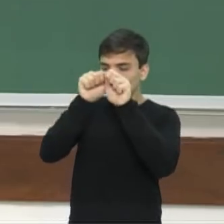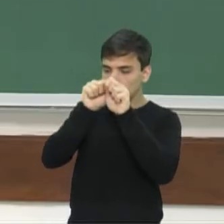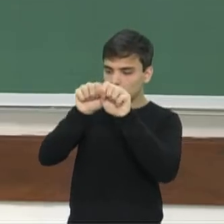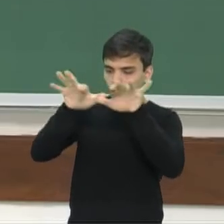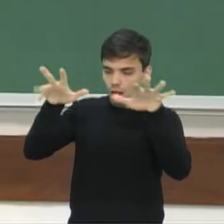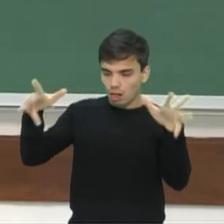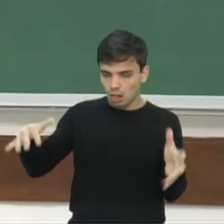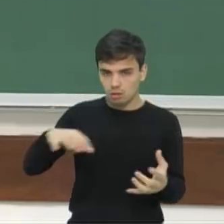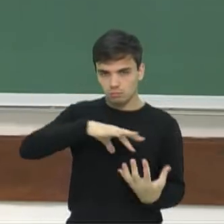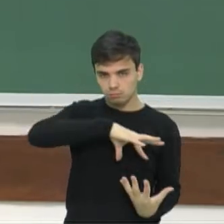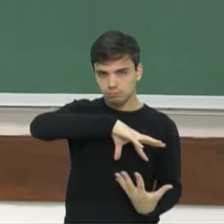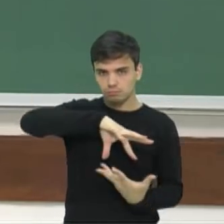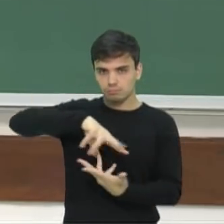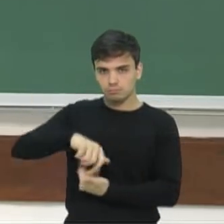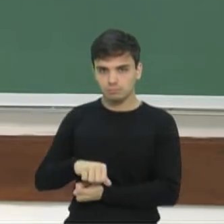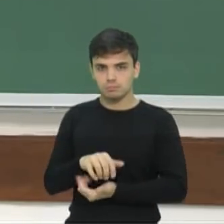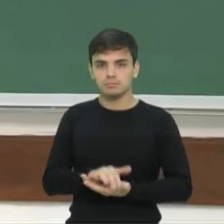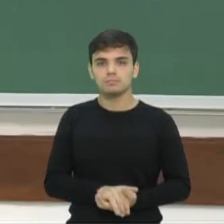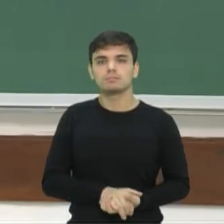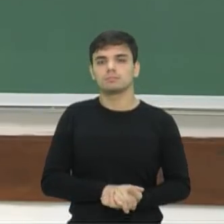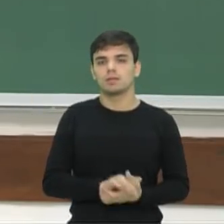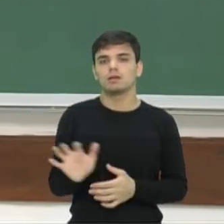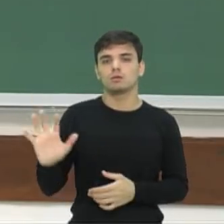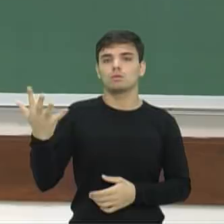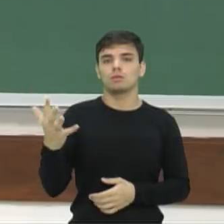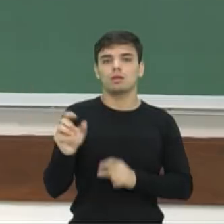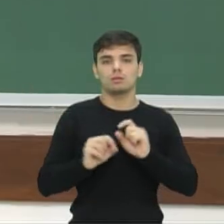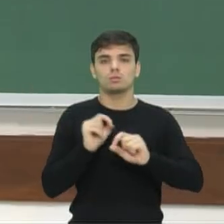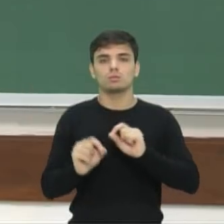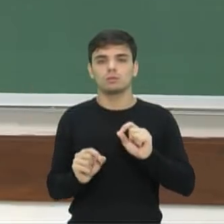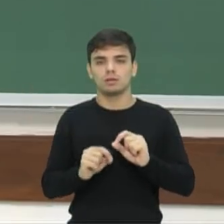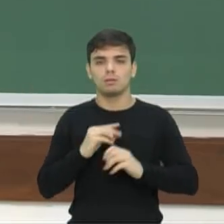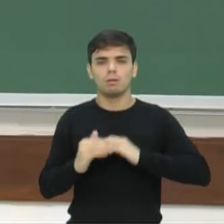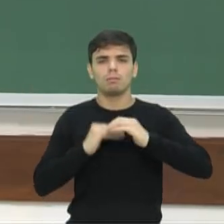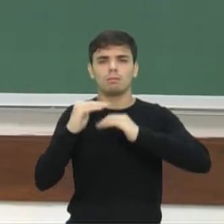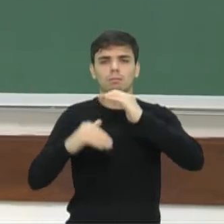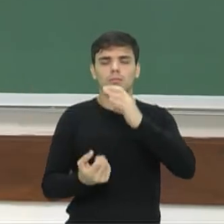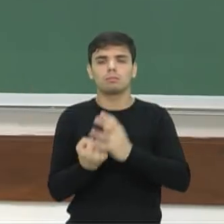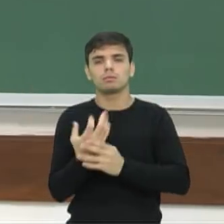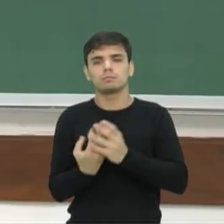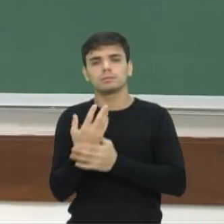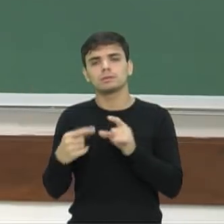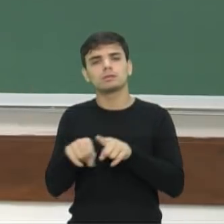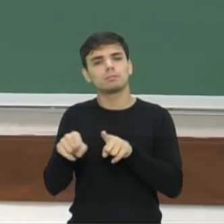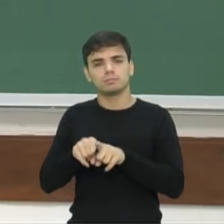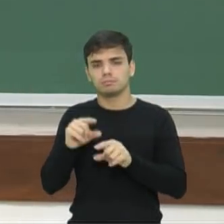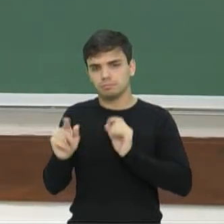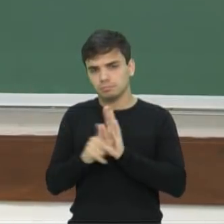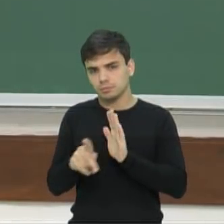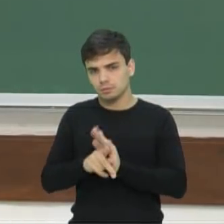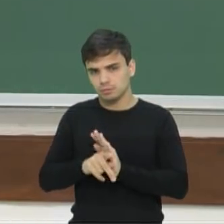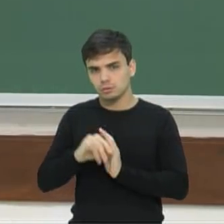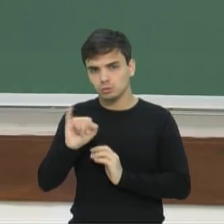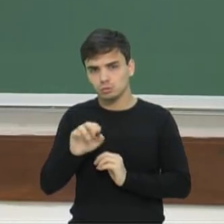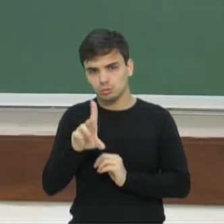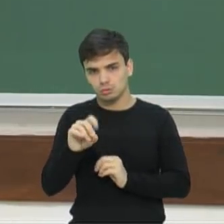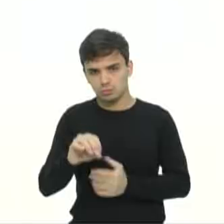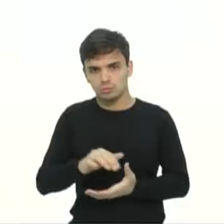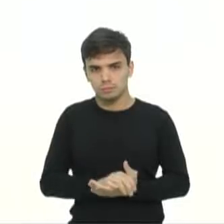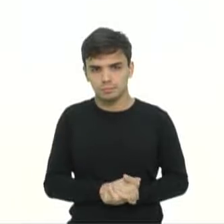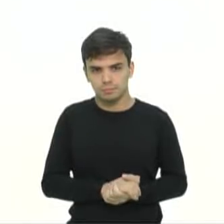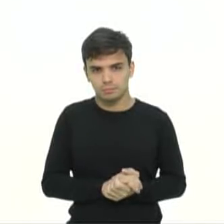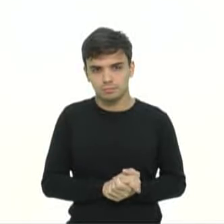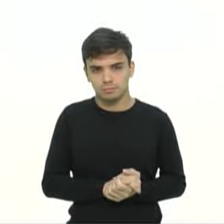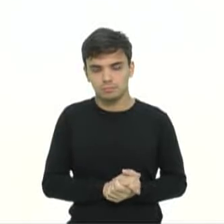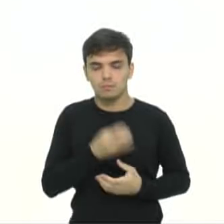nível mundial. Então aí acontece a evolução desde a criação e a evolução do judô. E